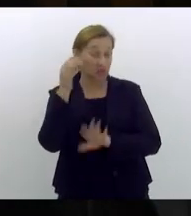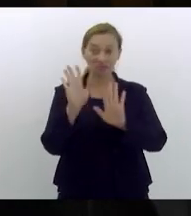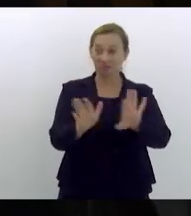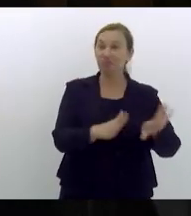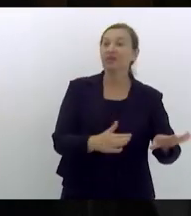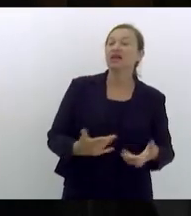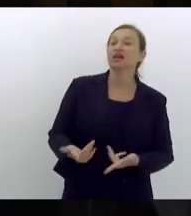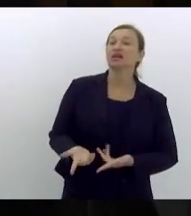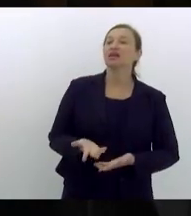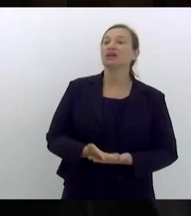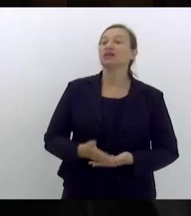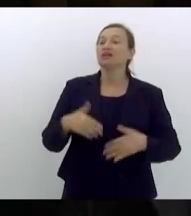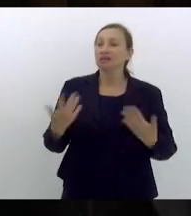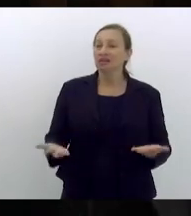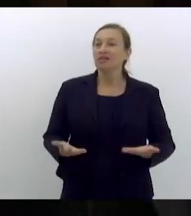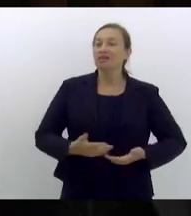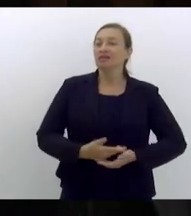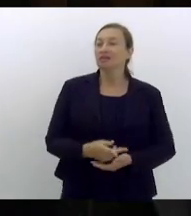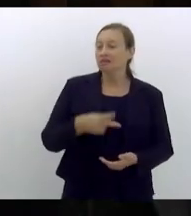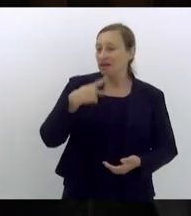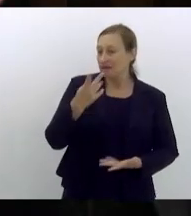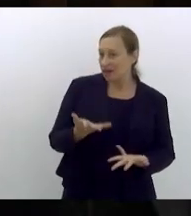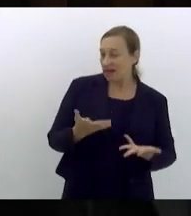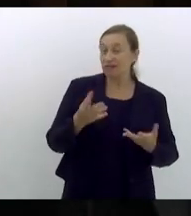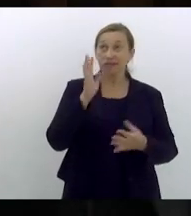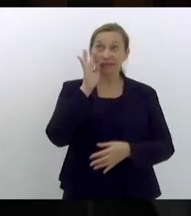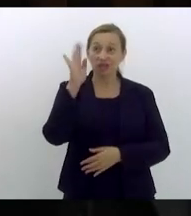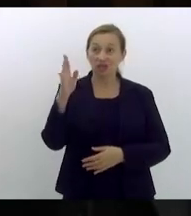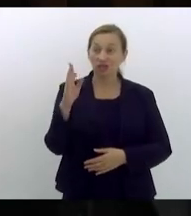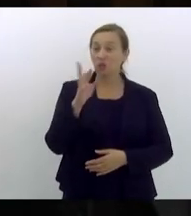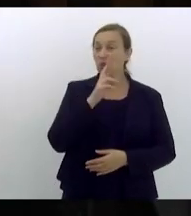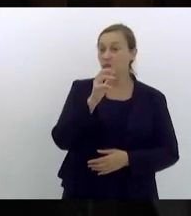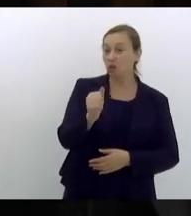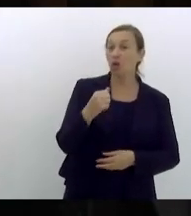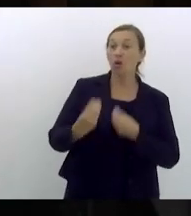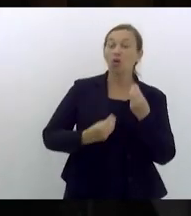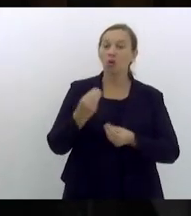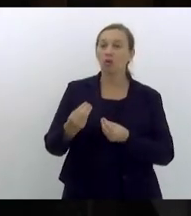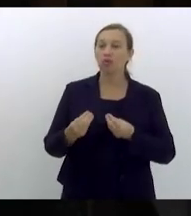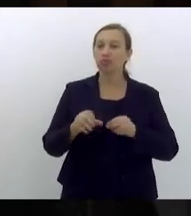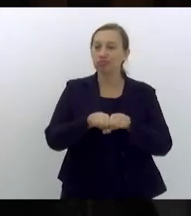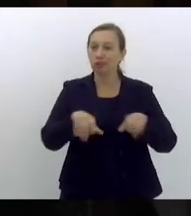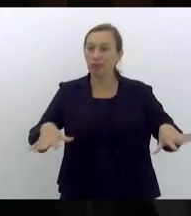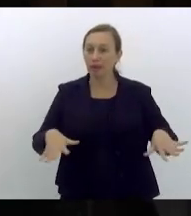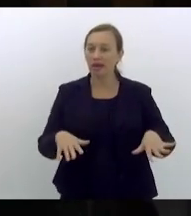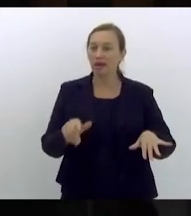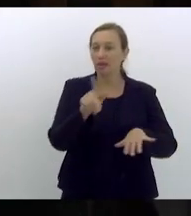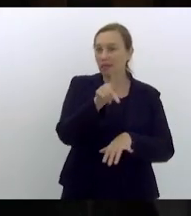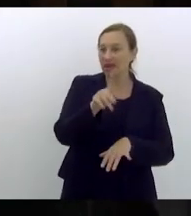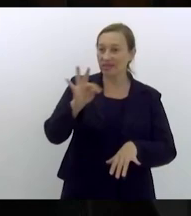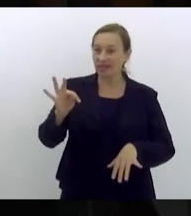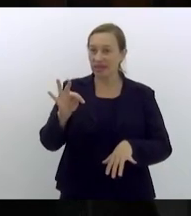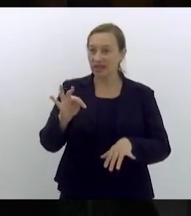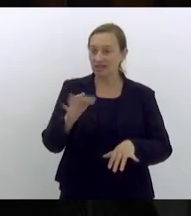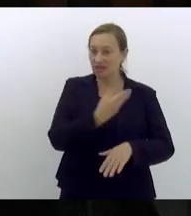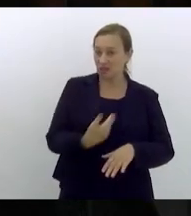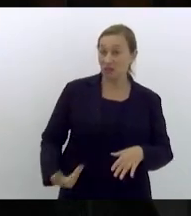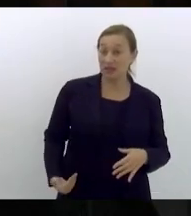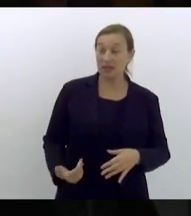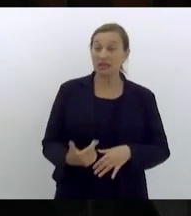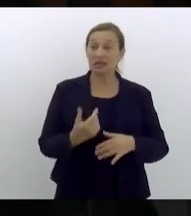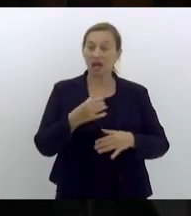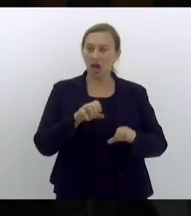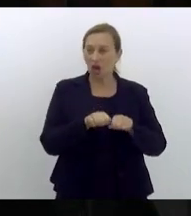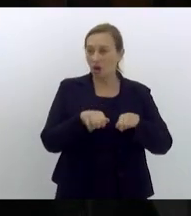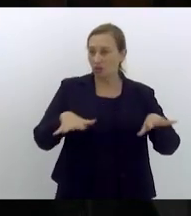é isso eu acho que tá dentro do meu recado acho que eu fico imaginando o Rodrigo como seria a pandemia se o PT tivesse no governo se sem a pandemia